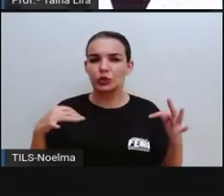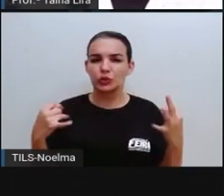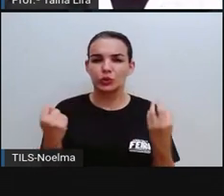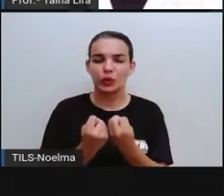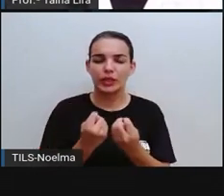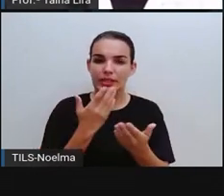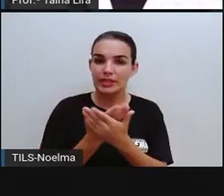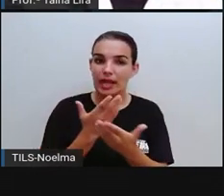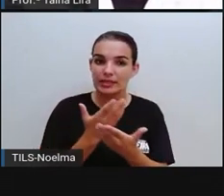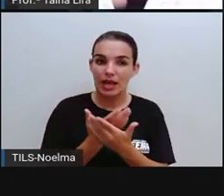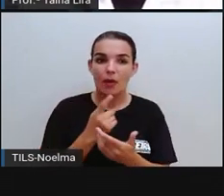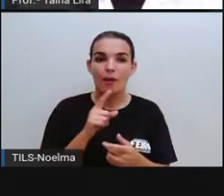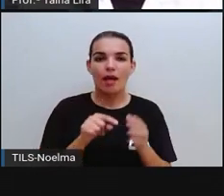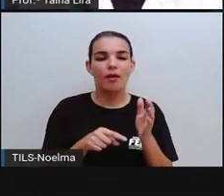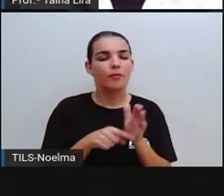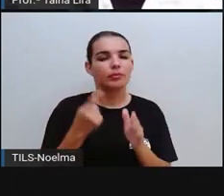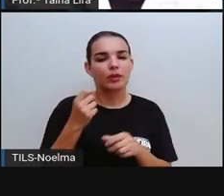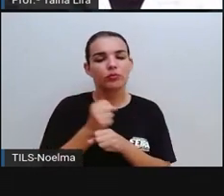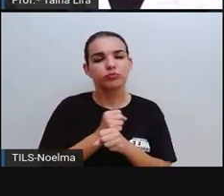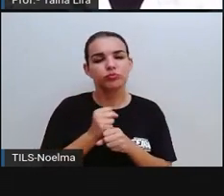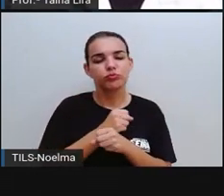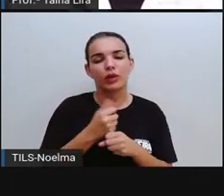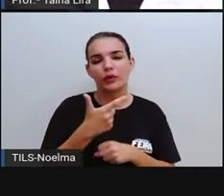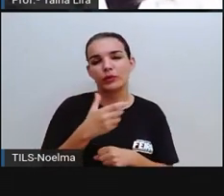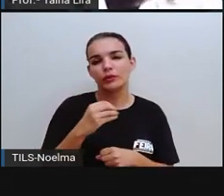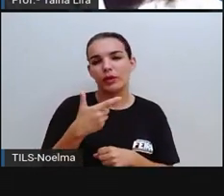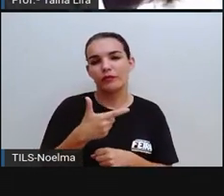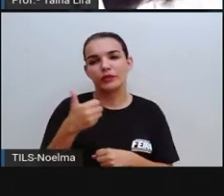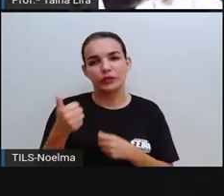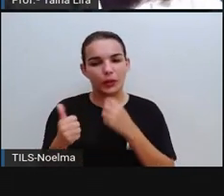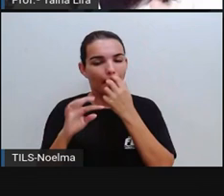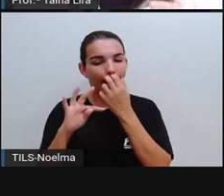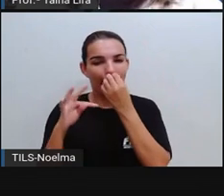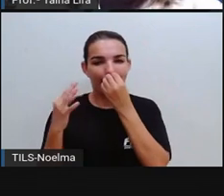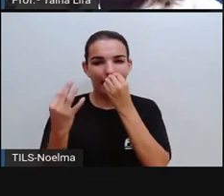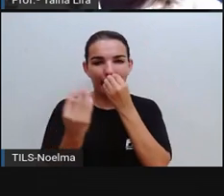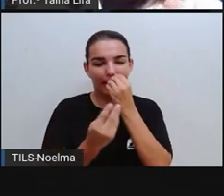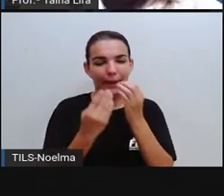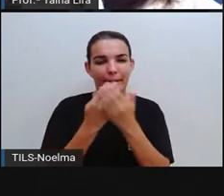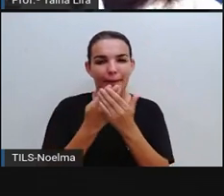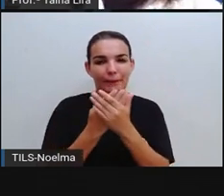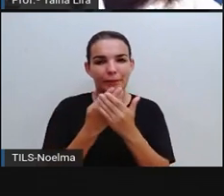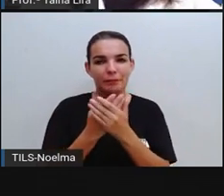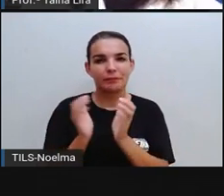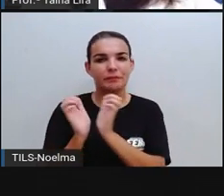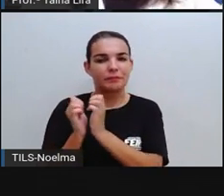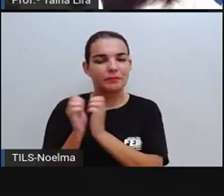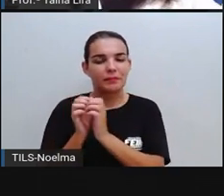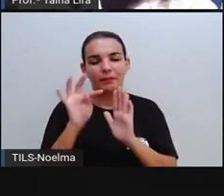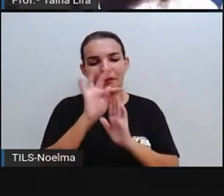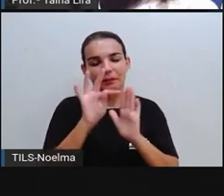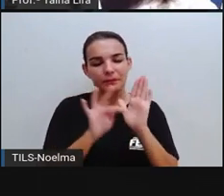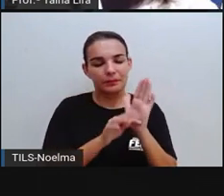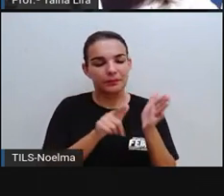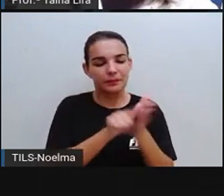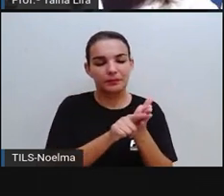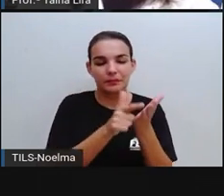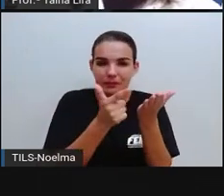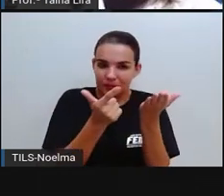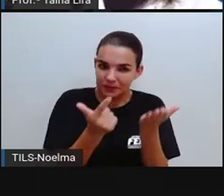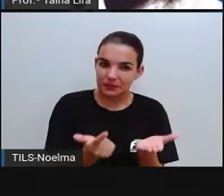né? Desde que o ano letivo começou, inclusive com todas as aulas do gênero textual,